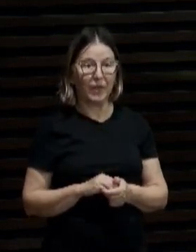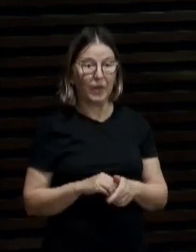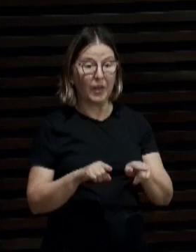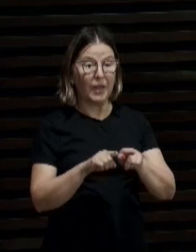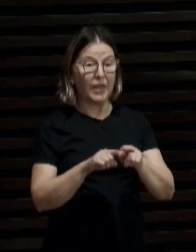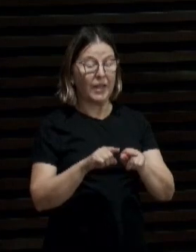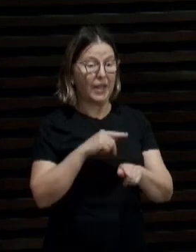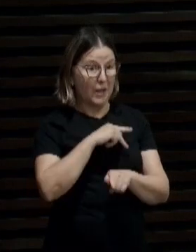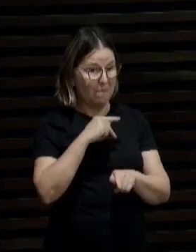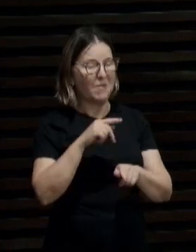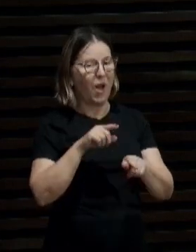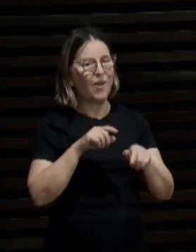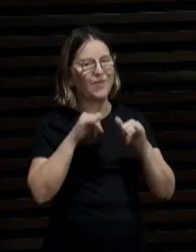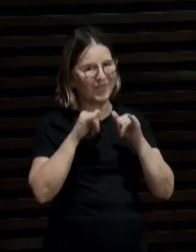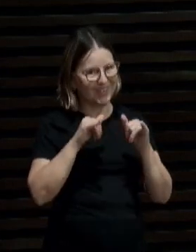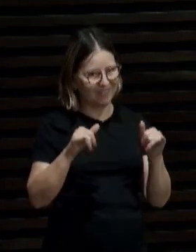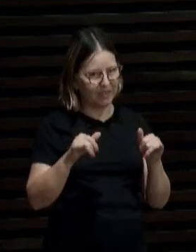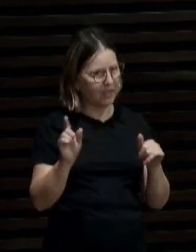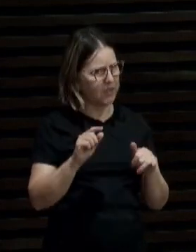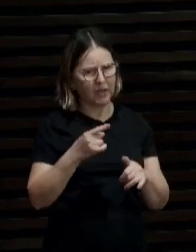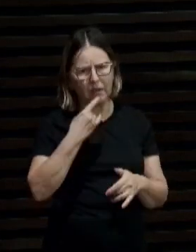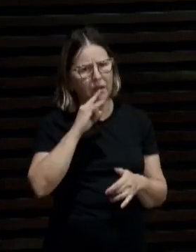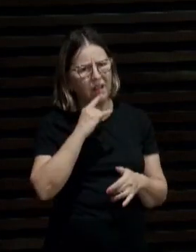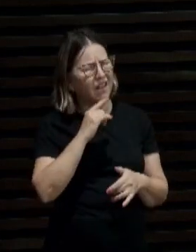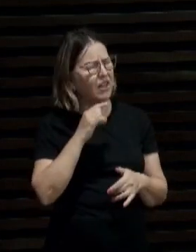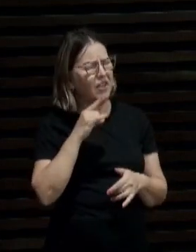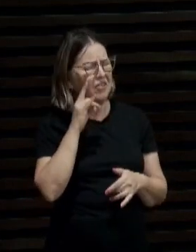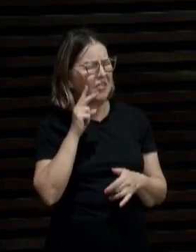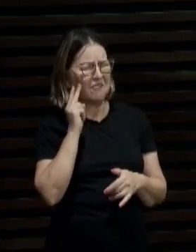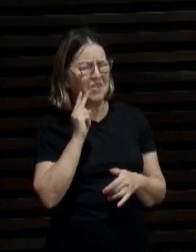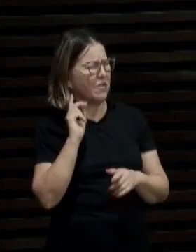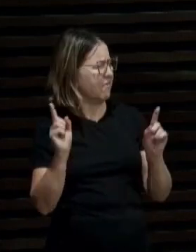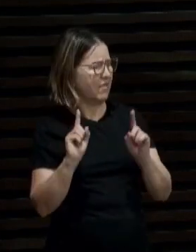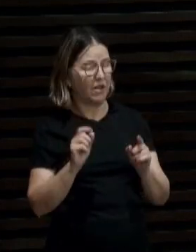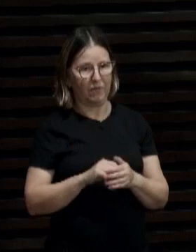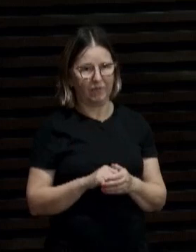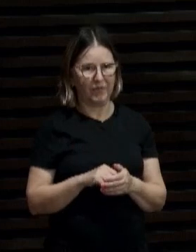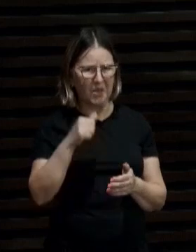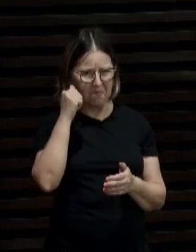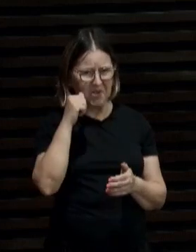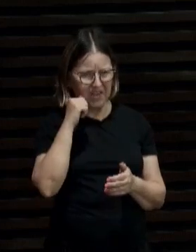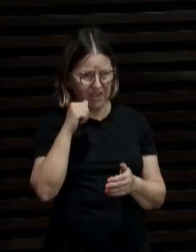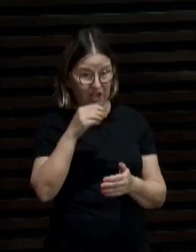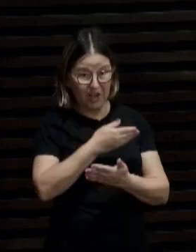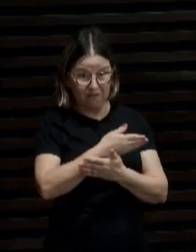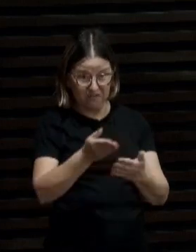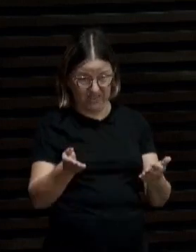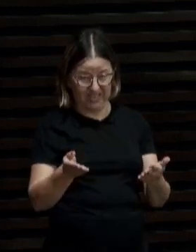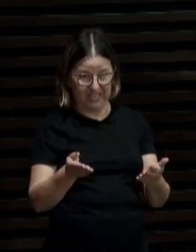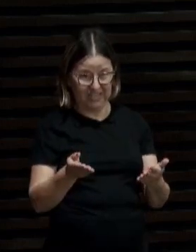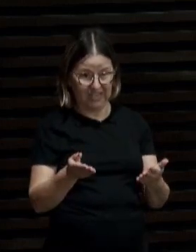embriagueis com vinho. Mulheres, vocês que vieram do culto a Diana, que são feministas, as